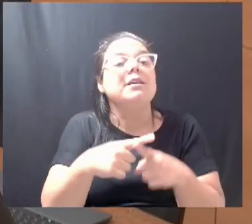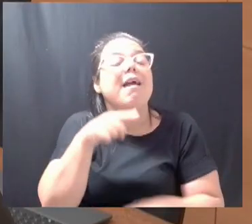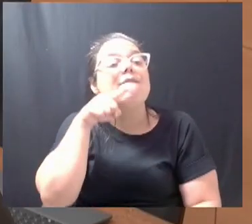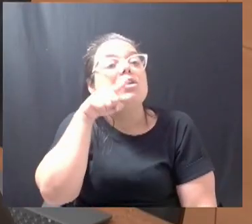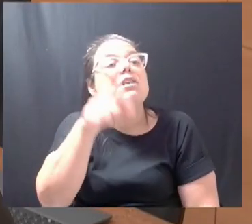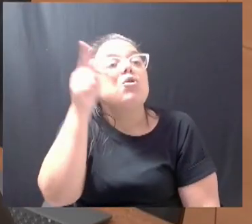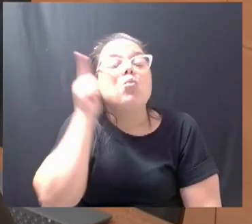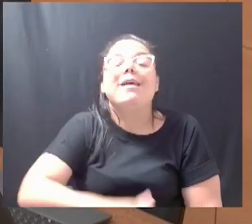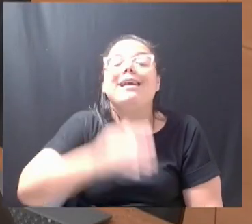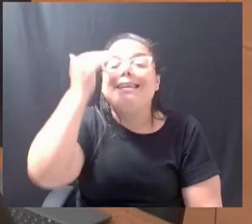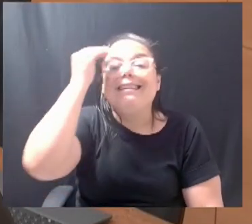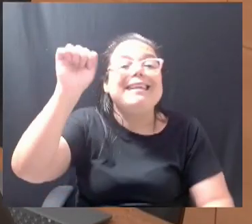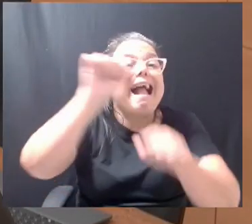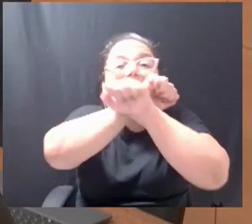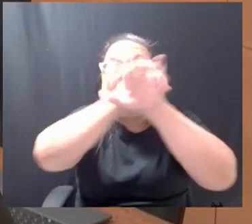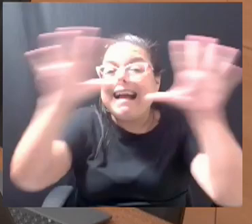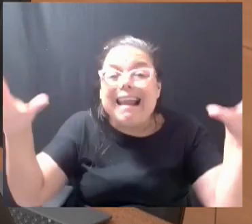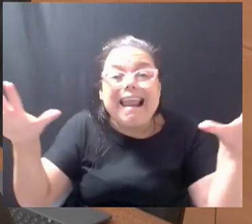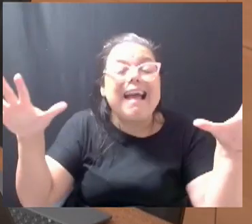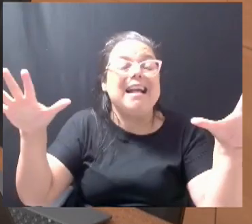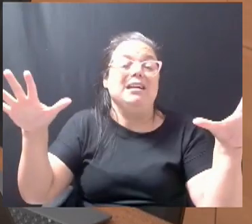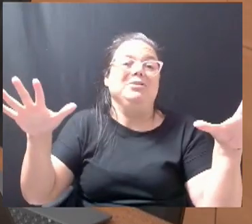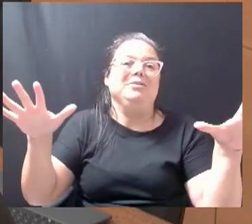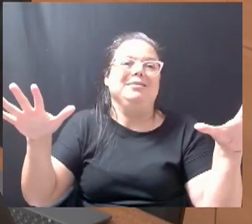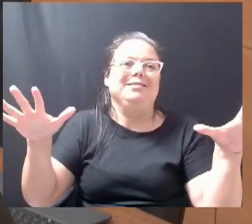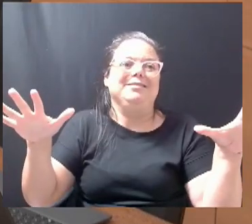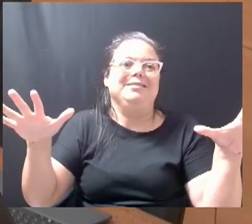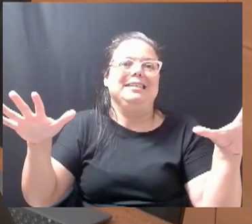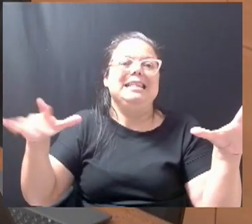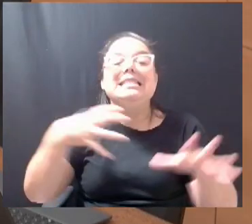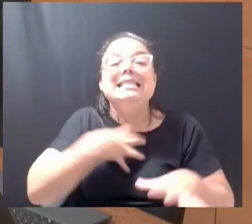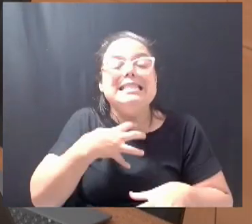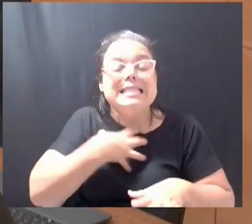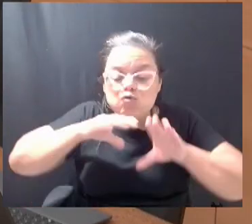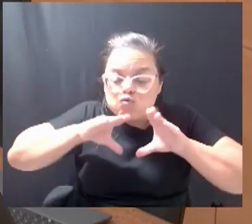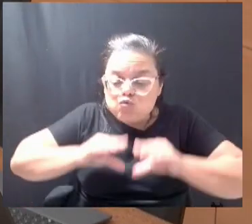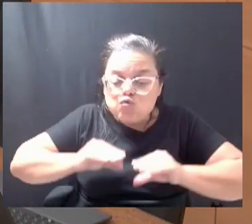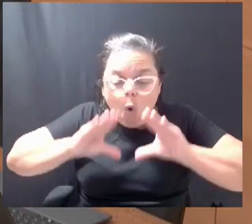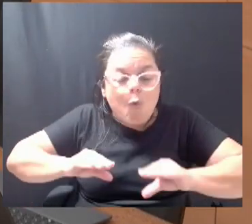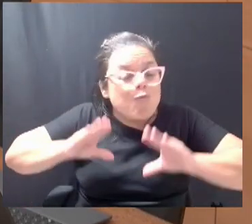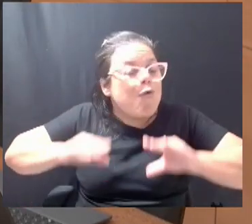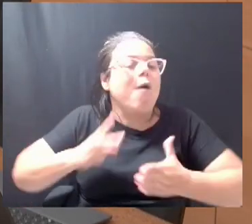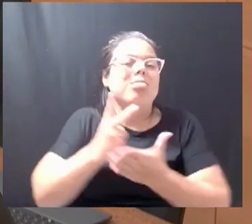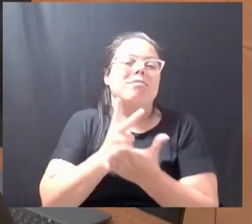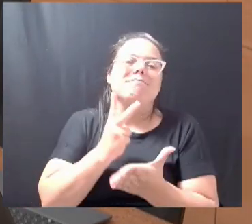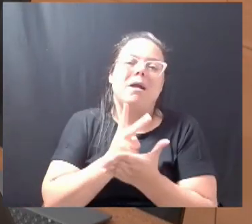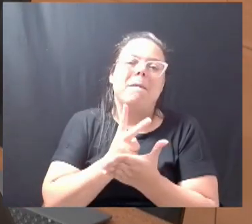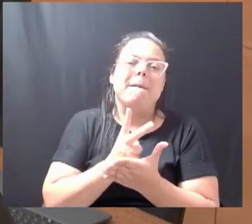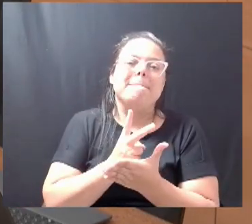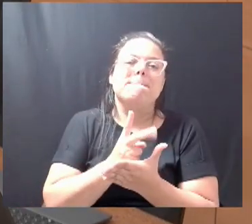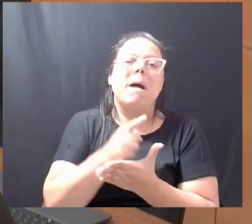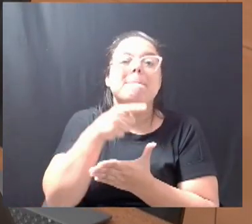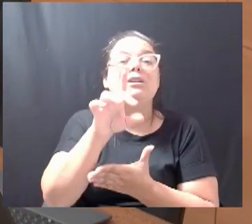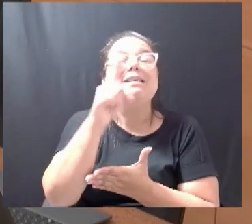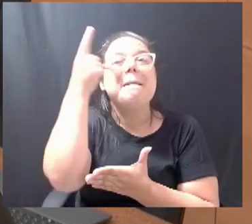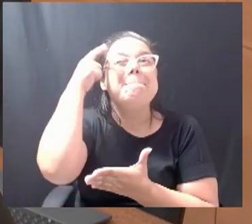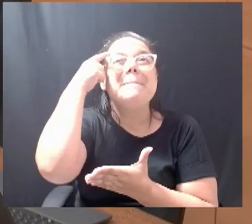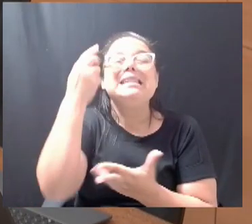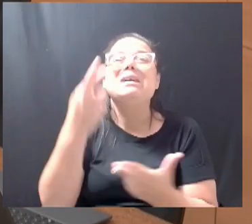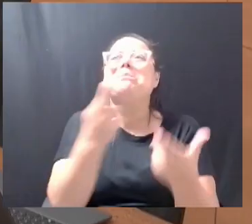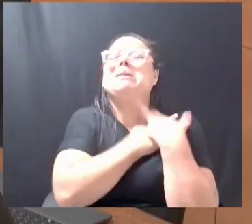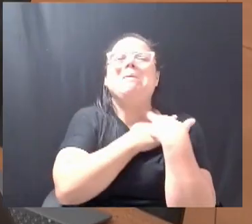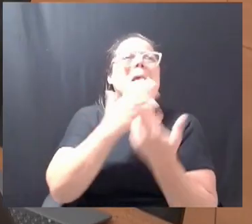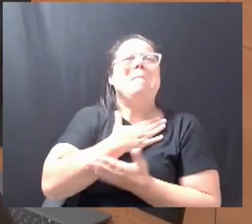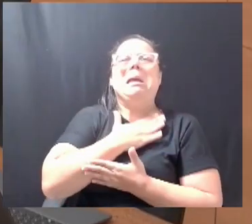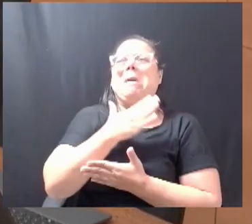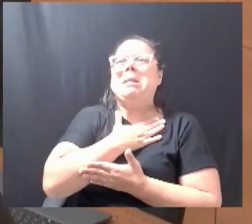da variabilidade. Isso traz o conforto. Exatamente. Porque senão você coloca só na sua responsabilidade, você fica assim, será que eu tô assim? Por que